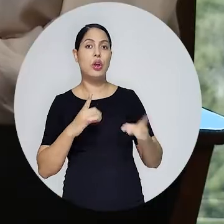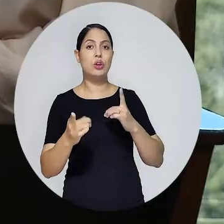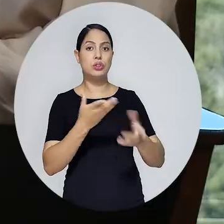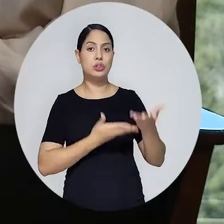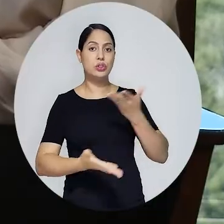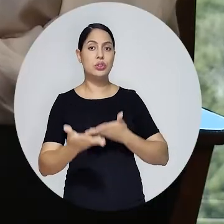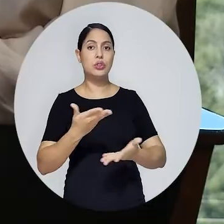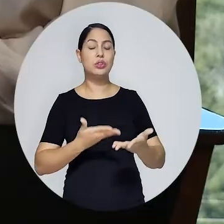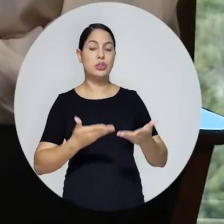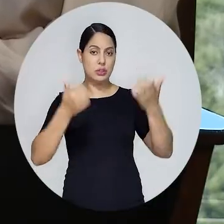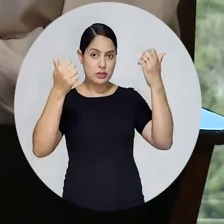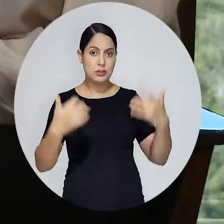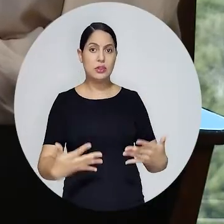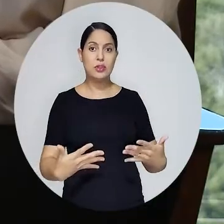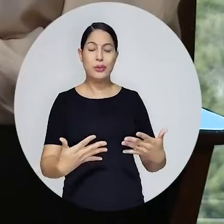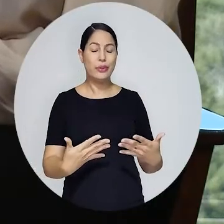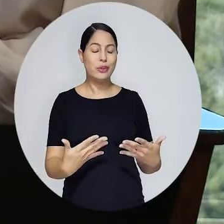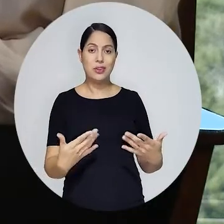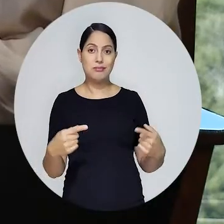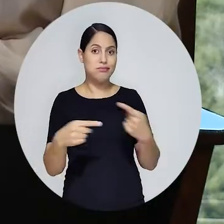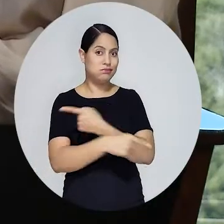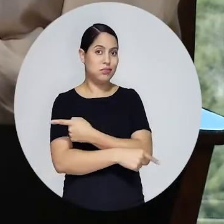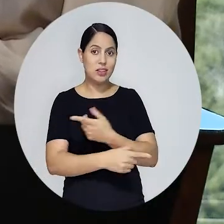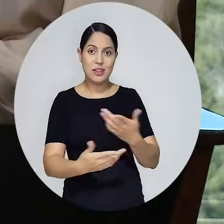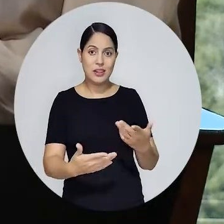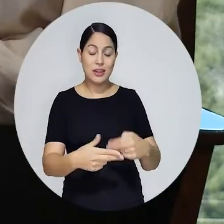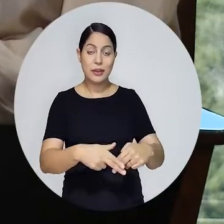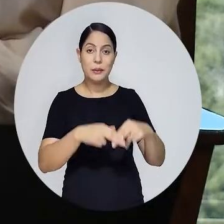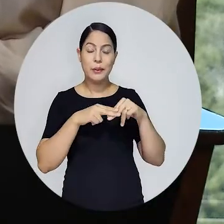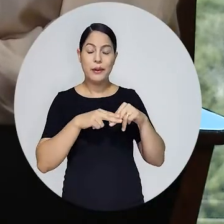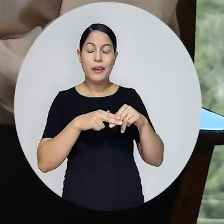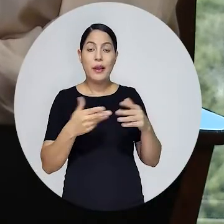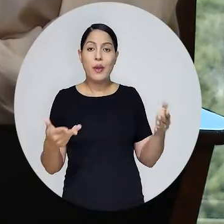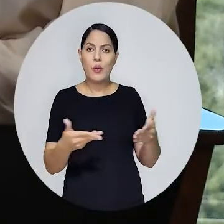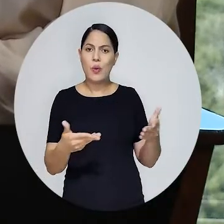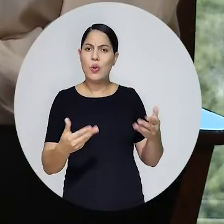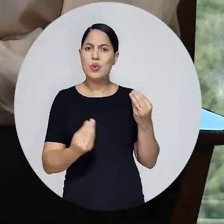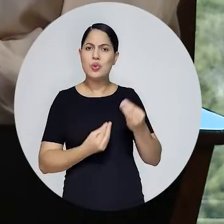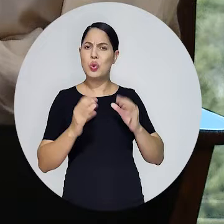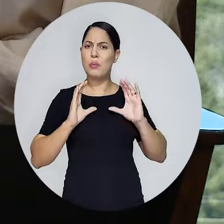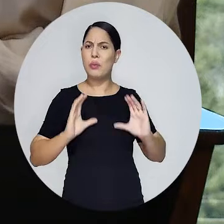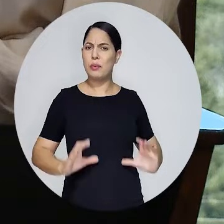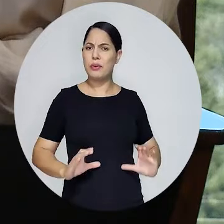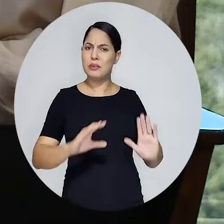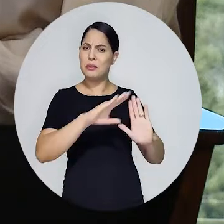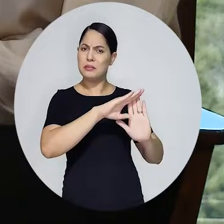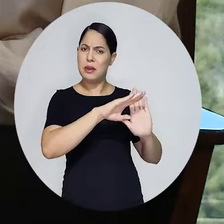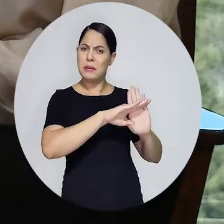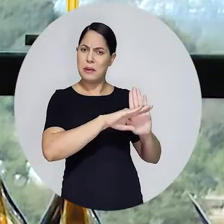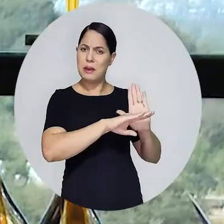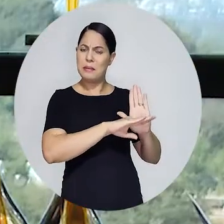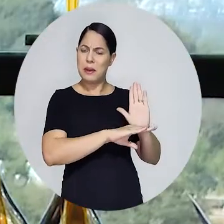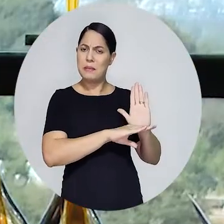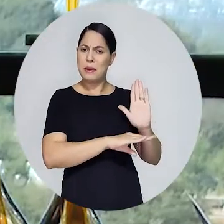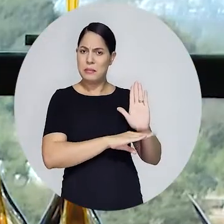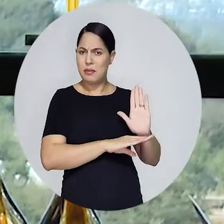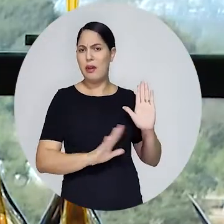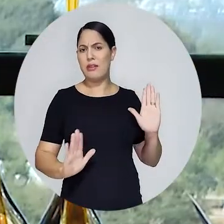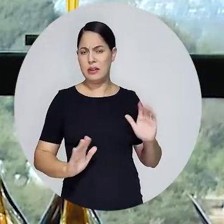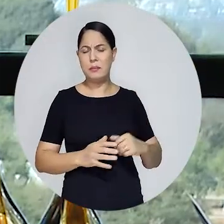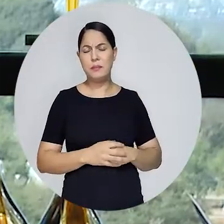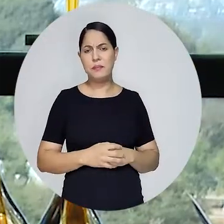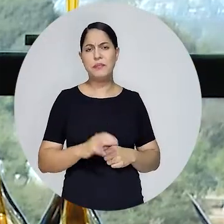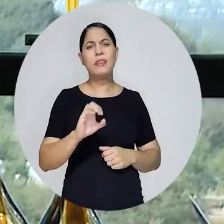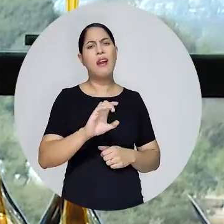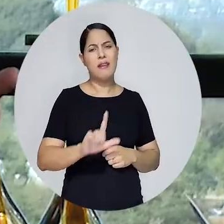cabe. No pleno século XXI, nós temos hoje, por completo, um checklist de como tem que se comportar. Claro que também